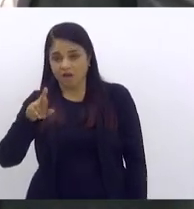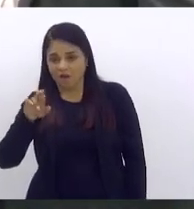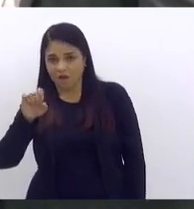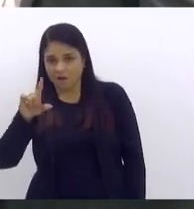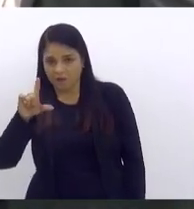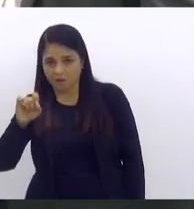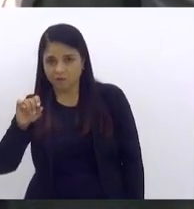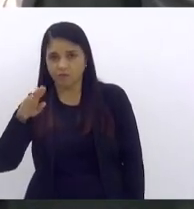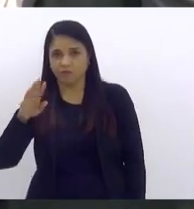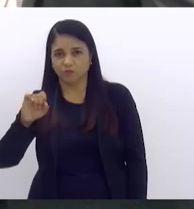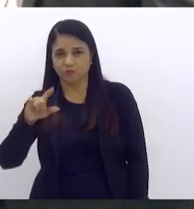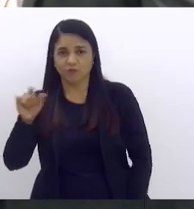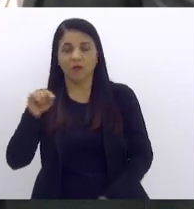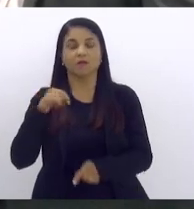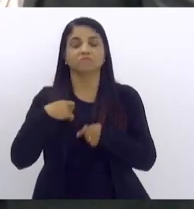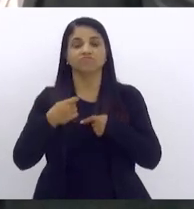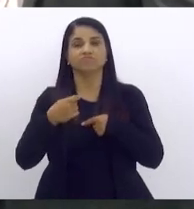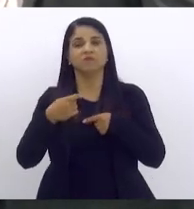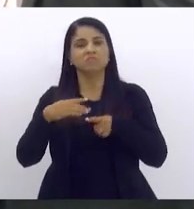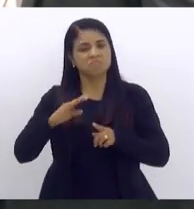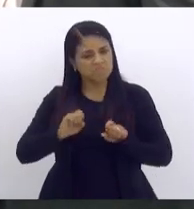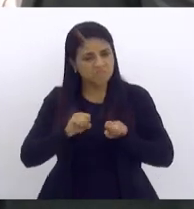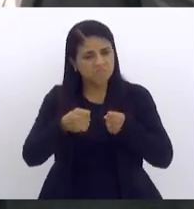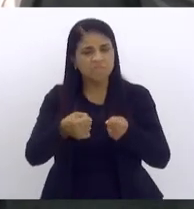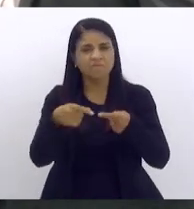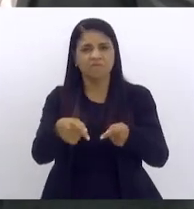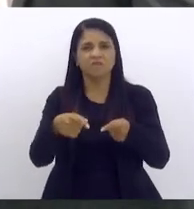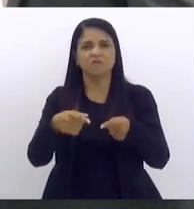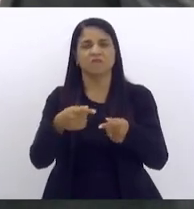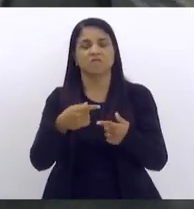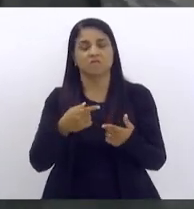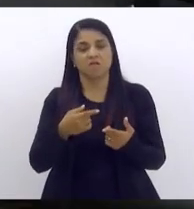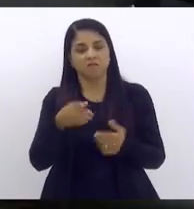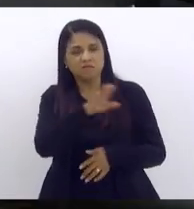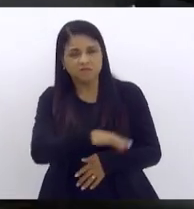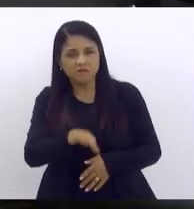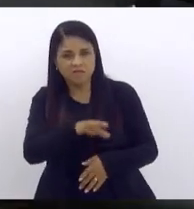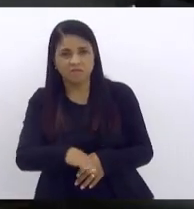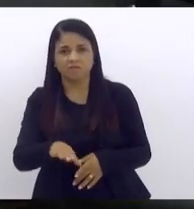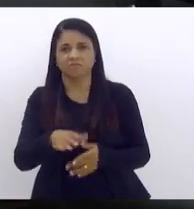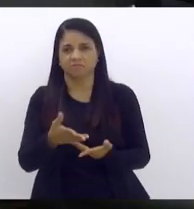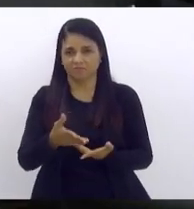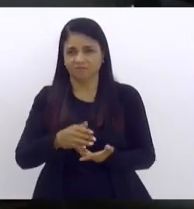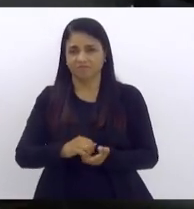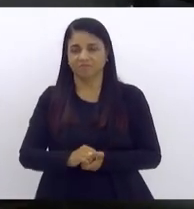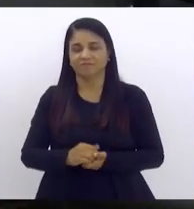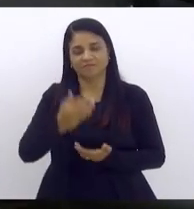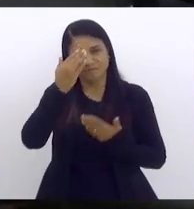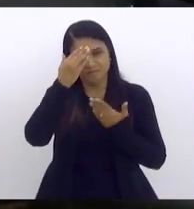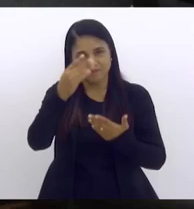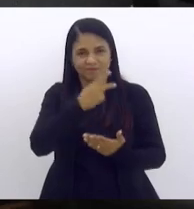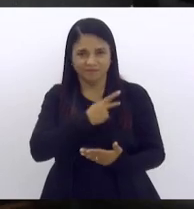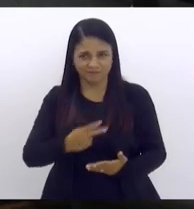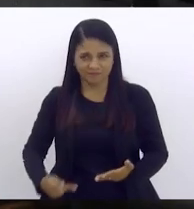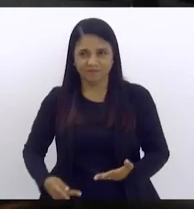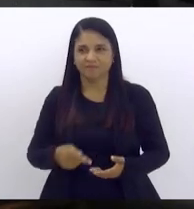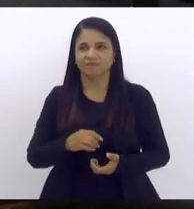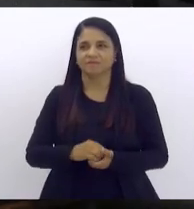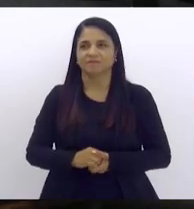detrimento de sexualização e erotização para as nossas crianças. Obrigado, presidente. Tá bom. Presidente, só para poder...